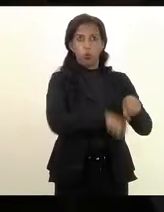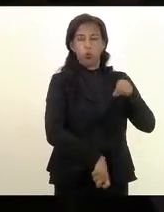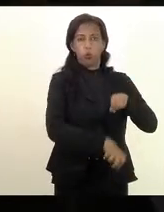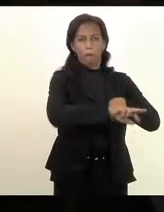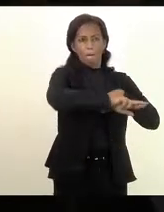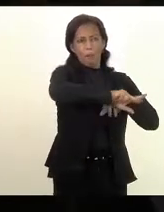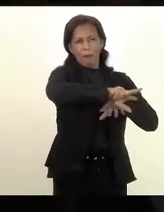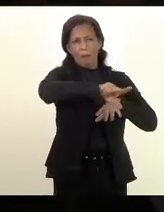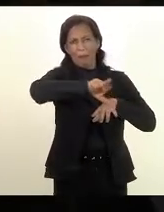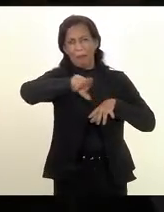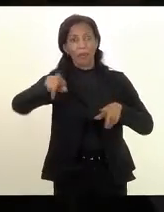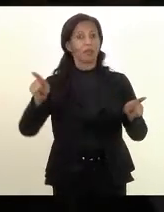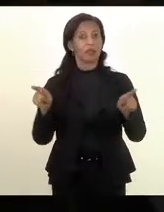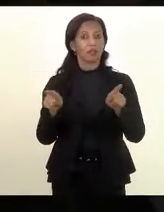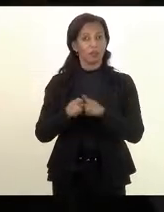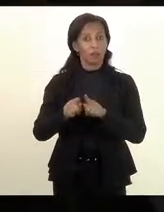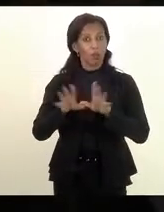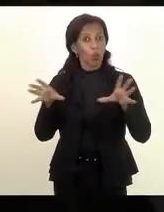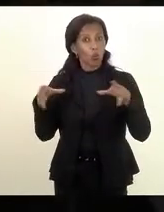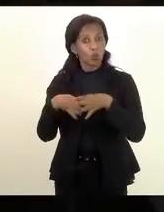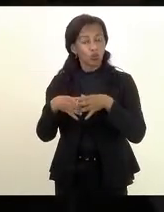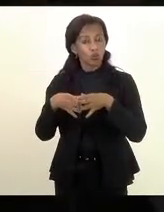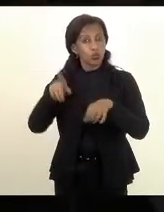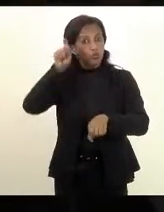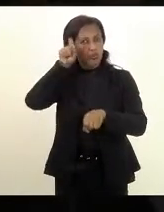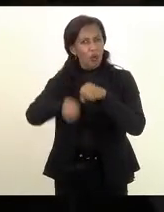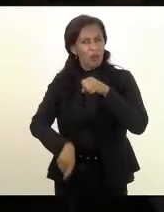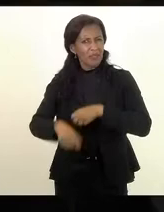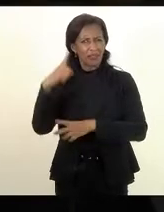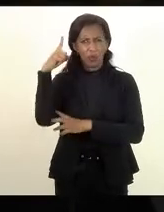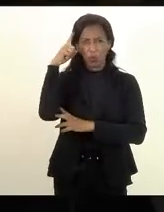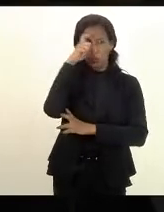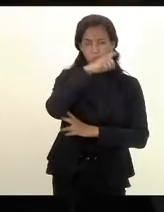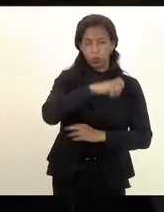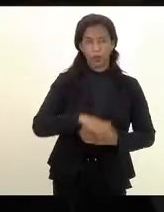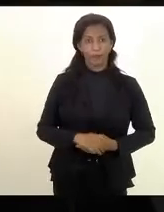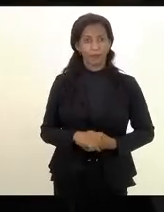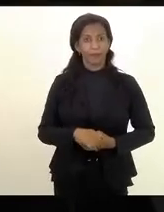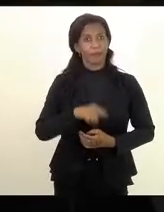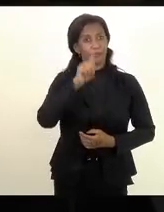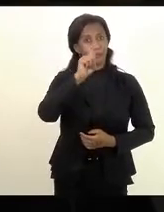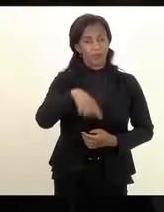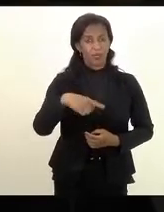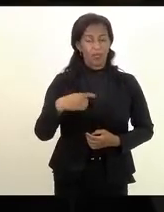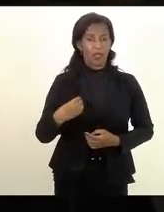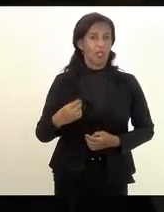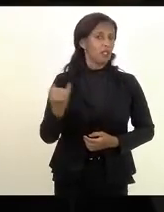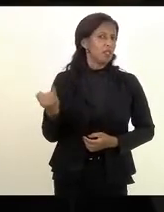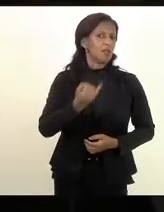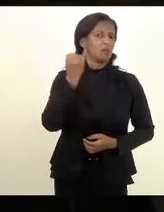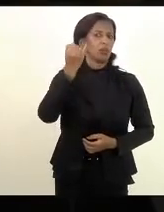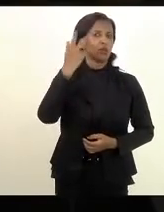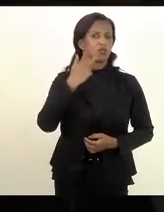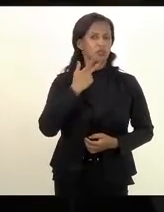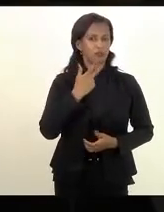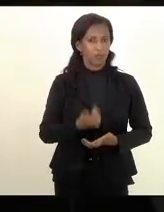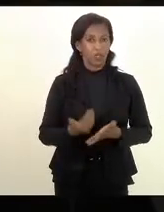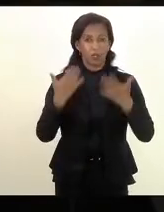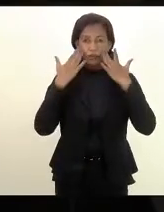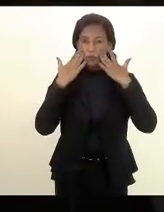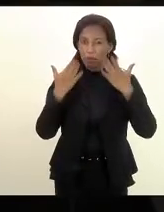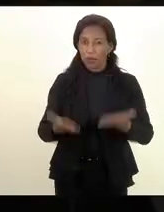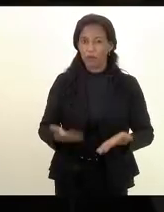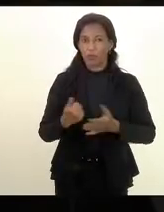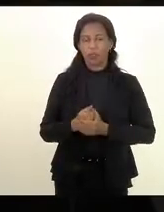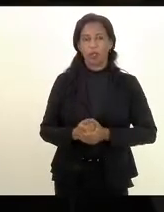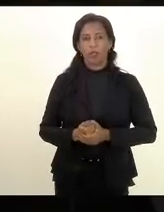estupros sumários enfim um conjunto de violências hediondas então esse é um aspecto importante nós falarmos sobre isso nos manifestarmos